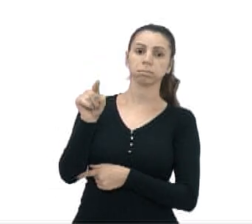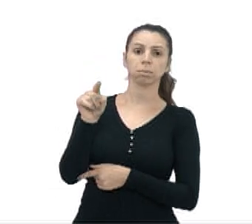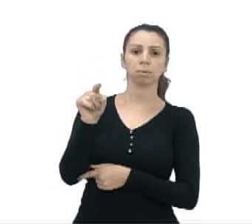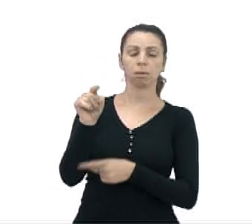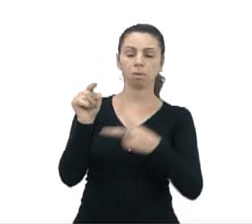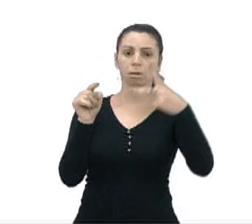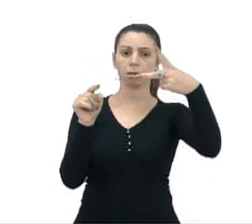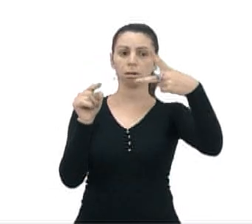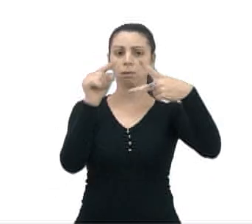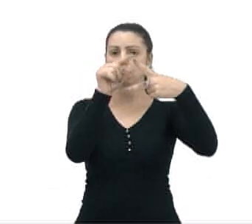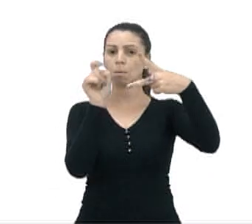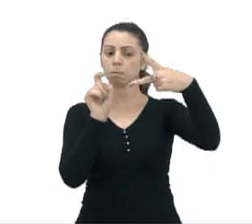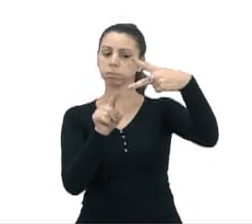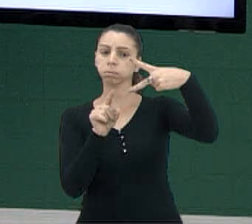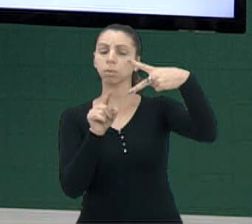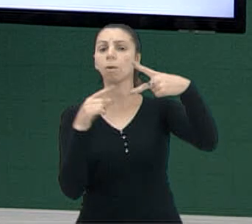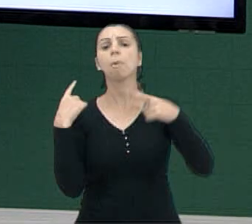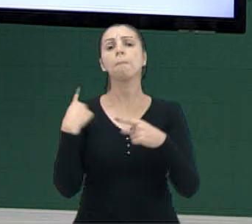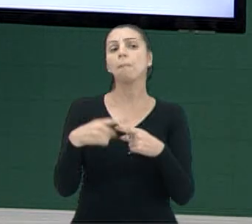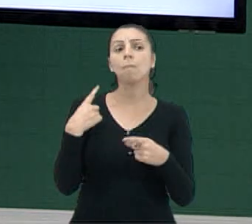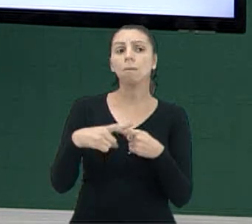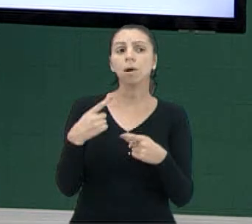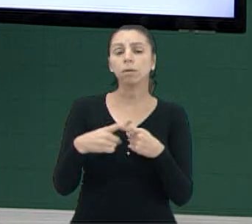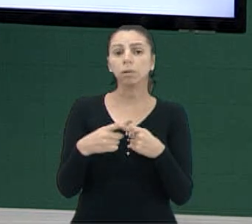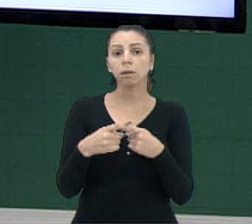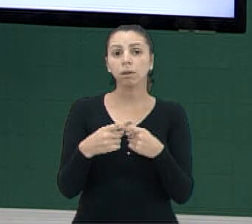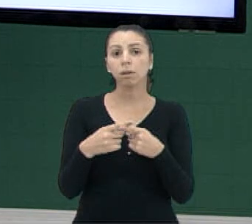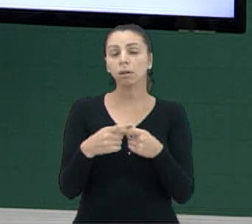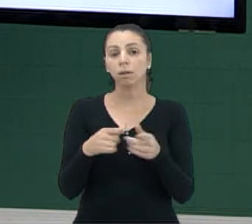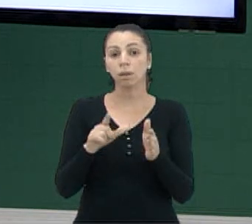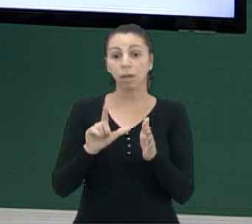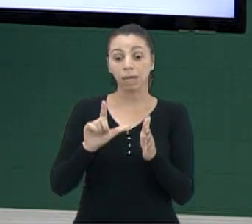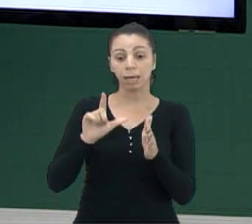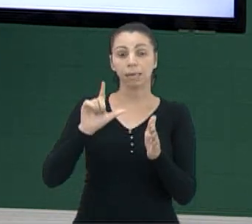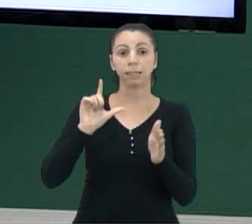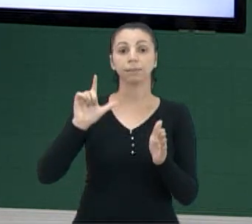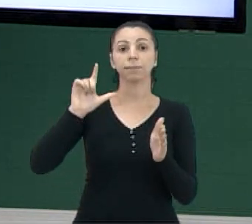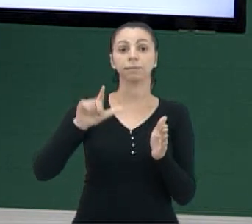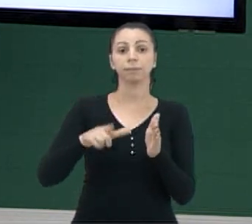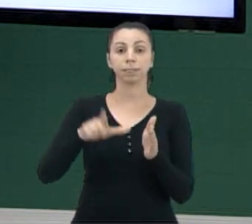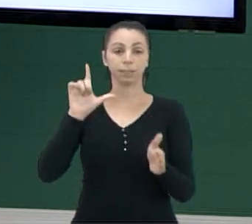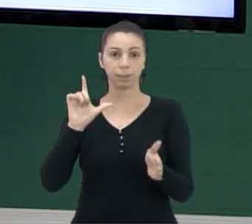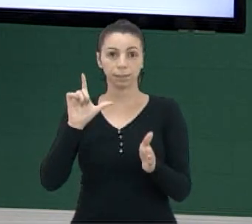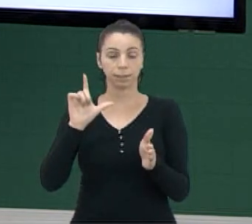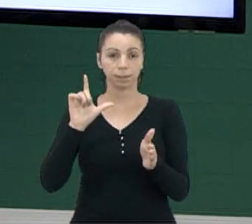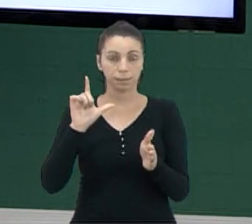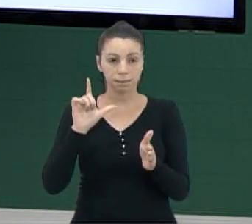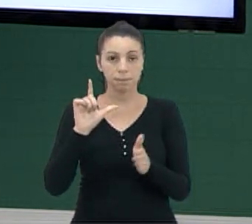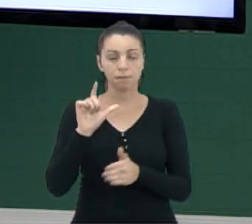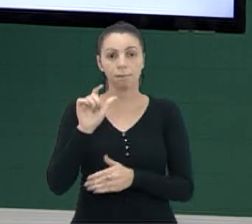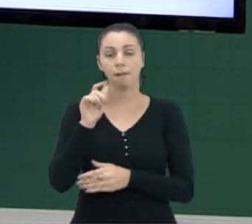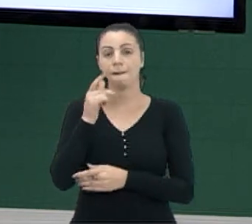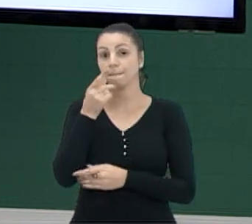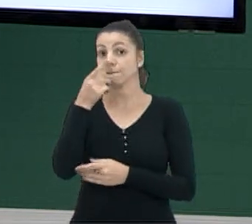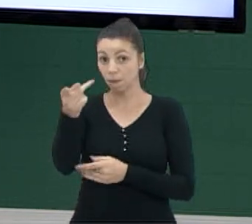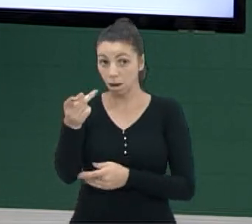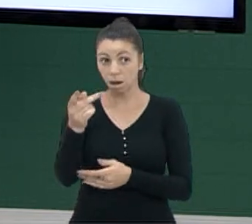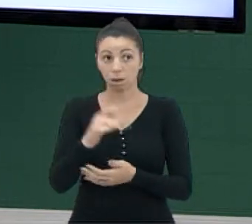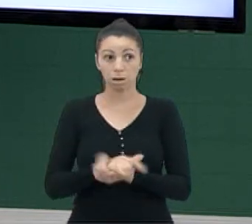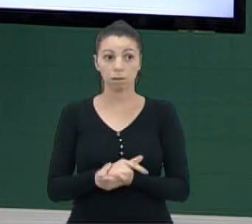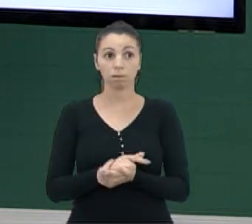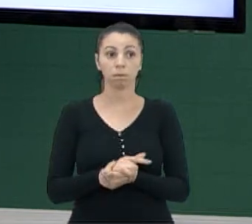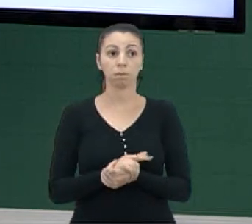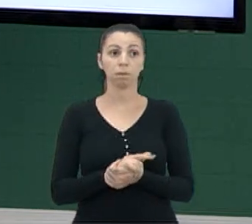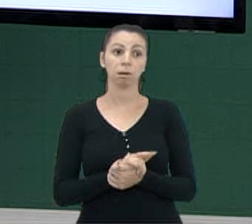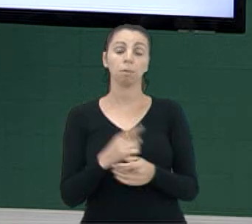quê? Eles antecedem a fala de alguém, então aqui é uma fala. Eles